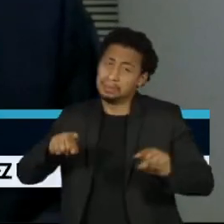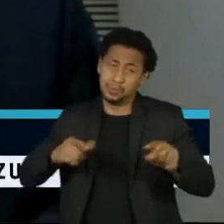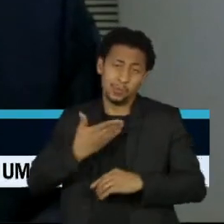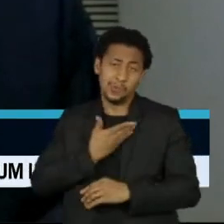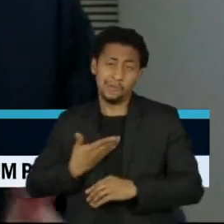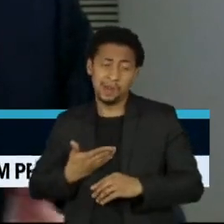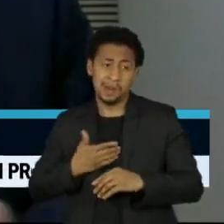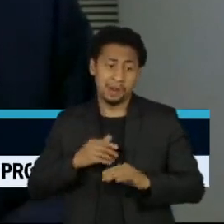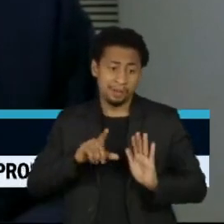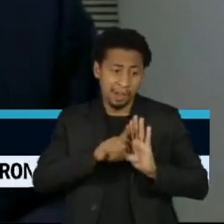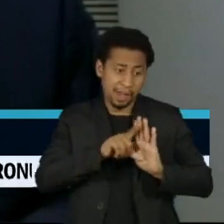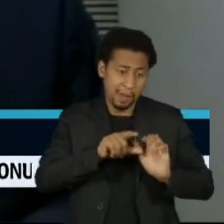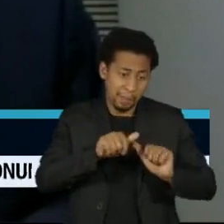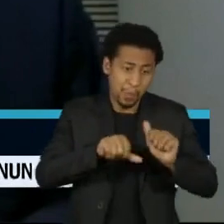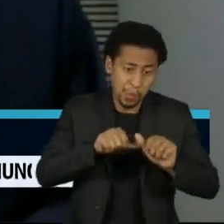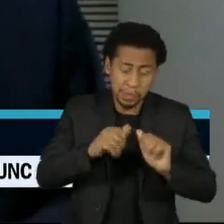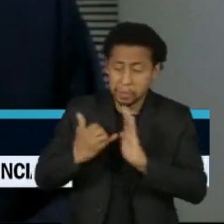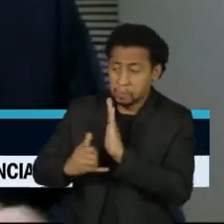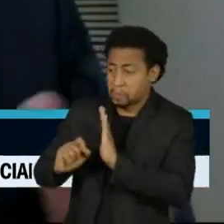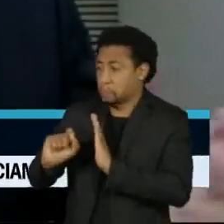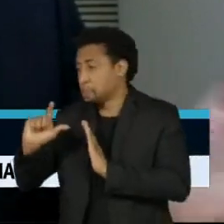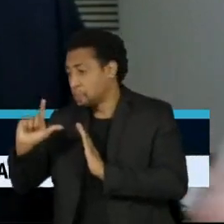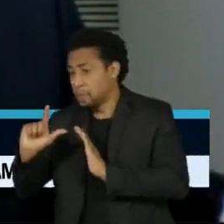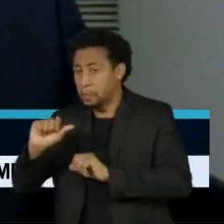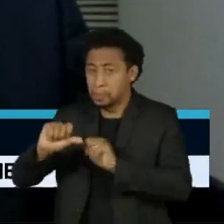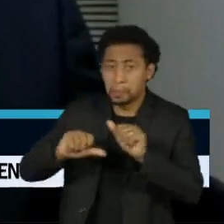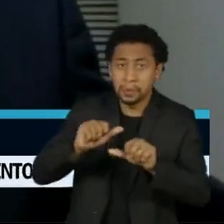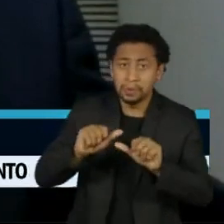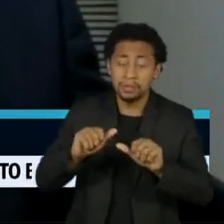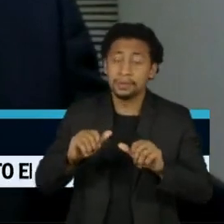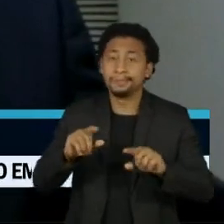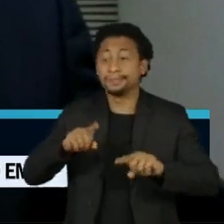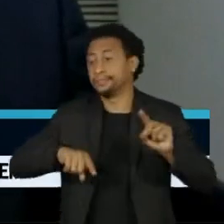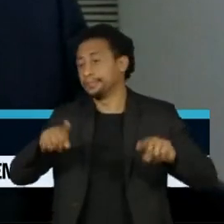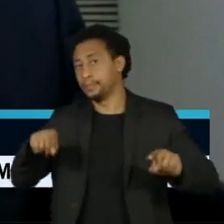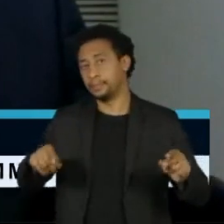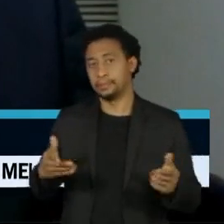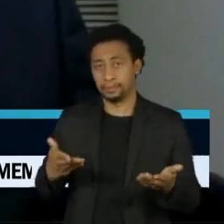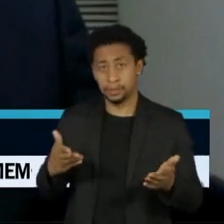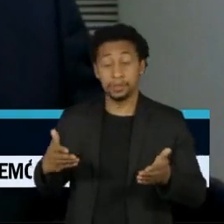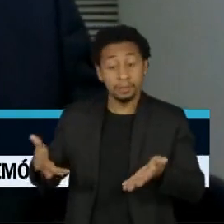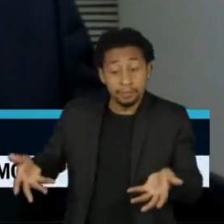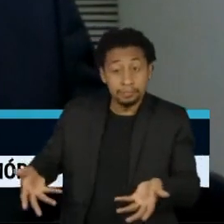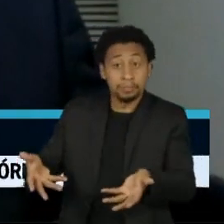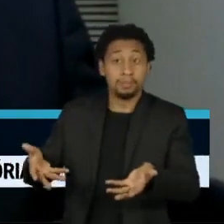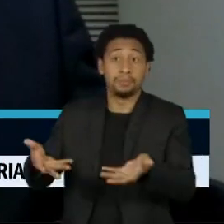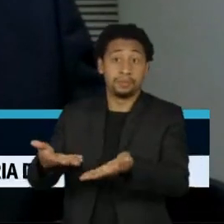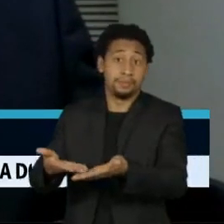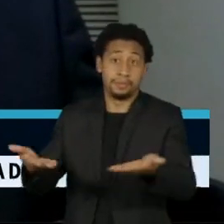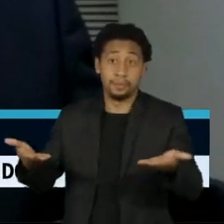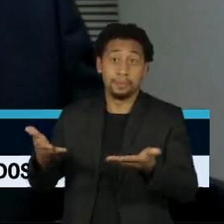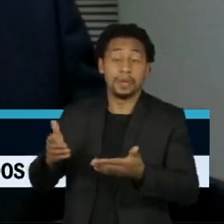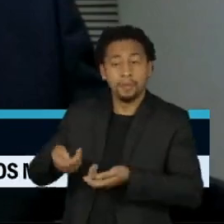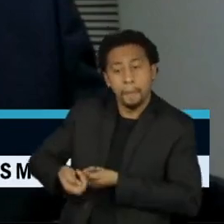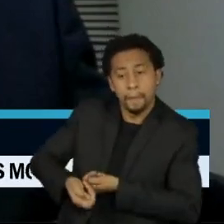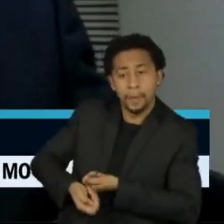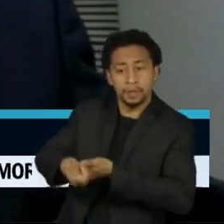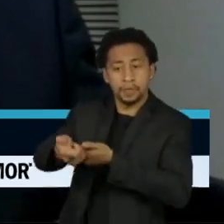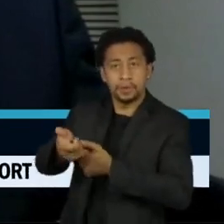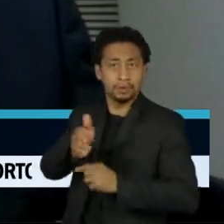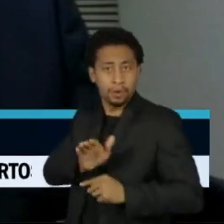governo. E essas oscilações de governo, num momento, incentivam, dão subsídios,